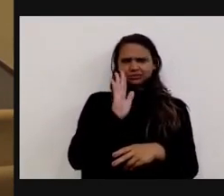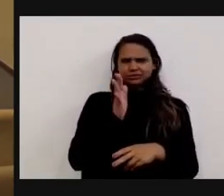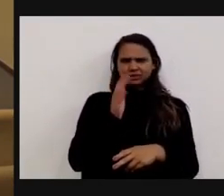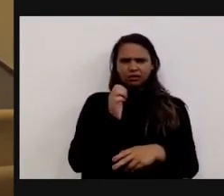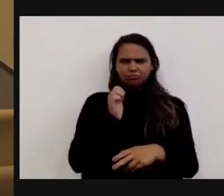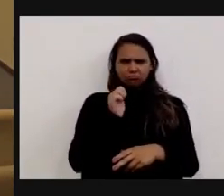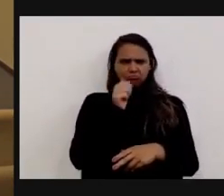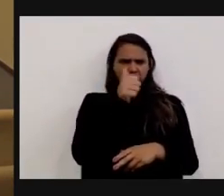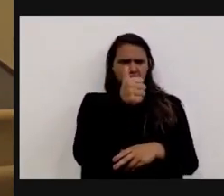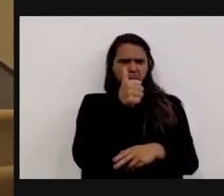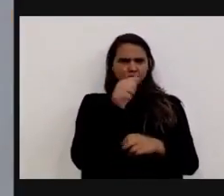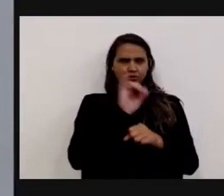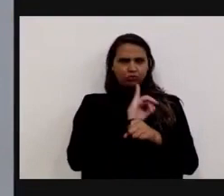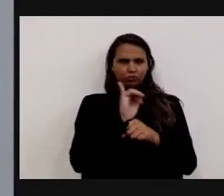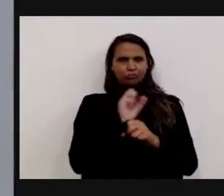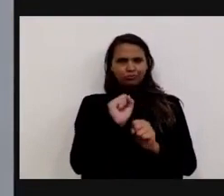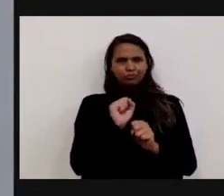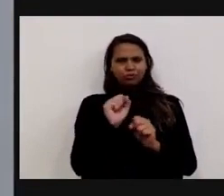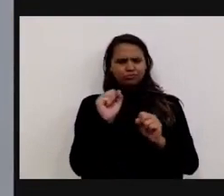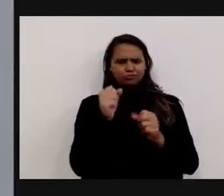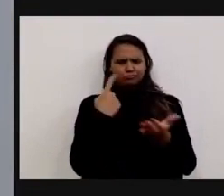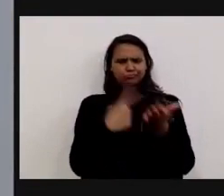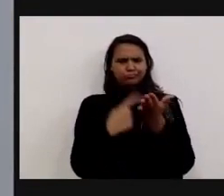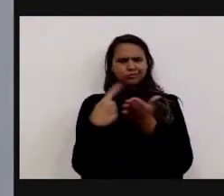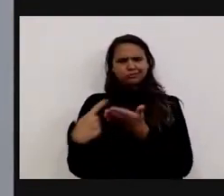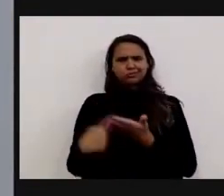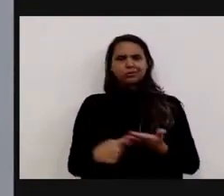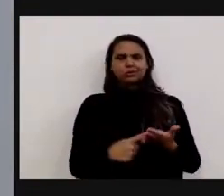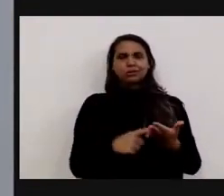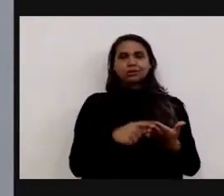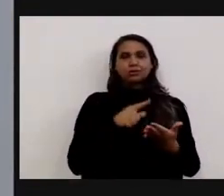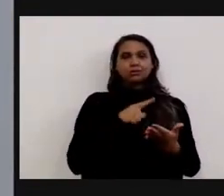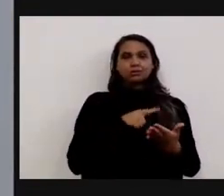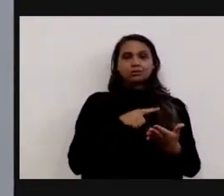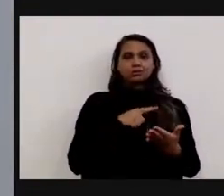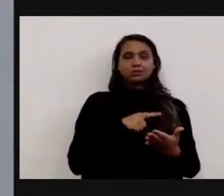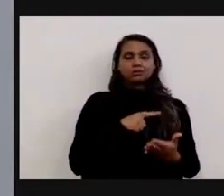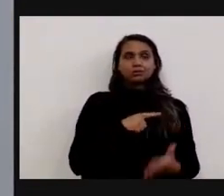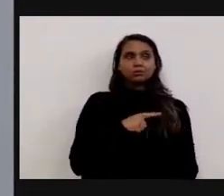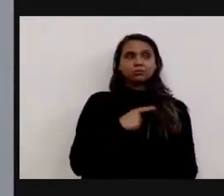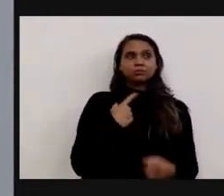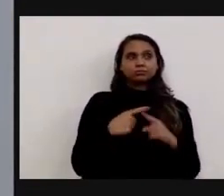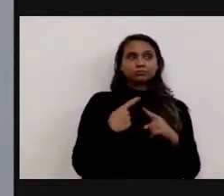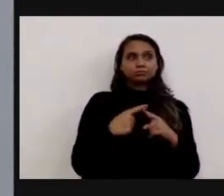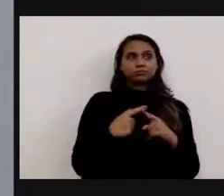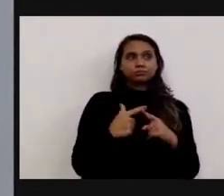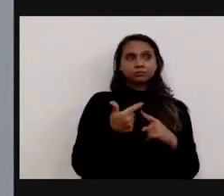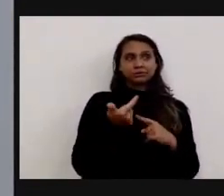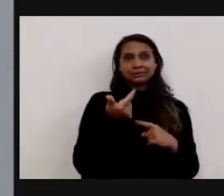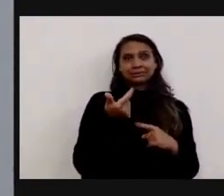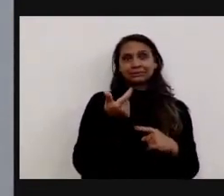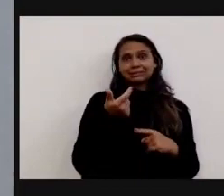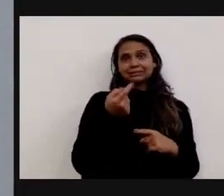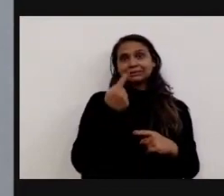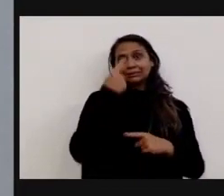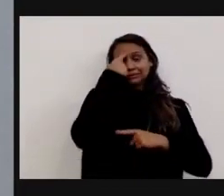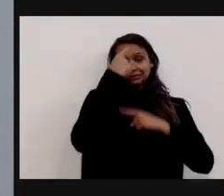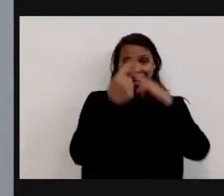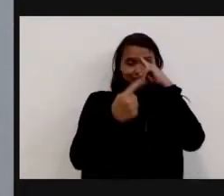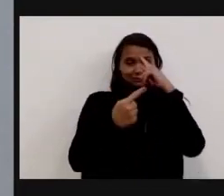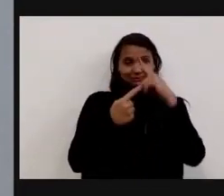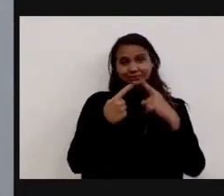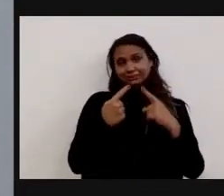YouTube de manhã mandei porque a gente a gente tem dado a gente tem evidências para tudo né a gente constrói